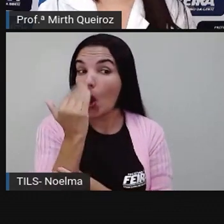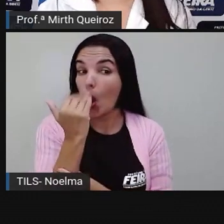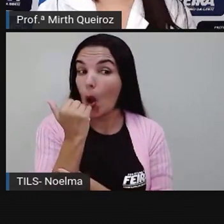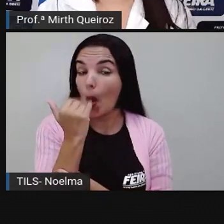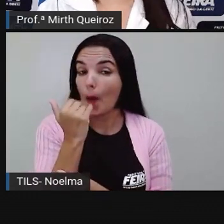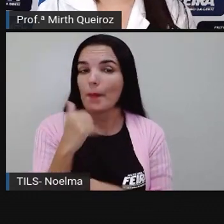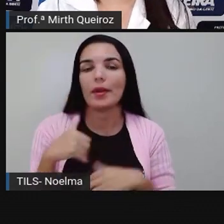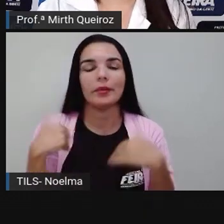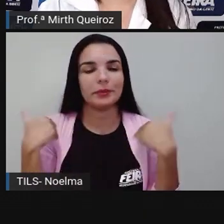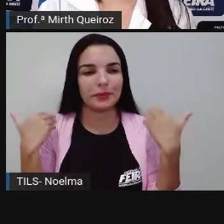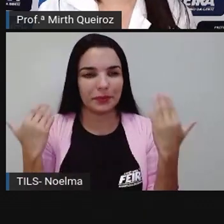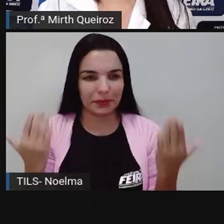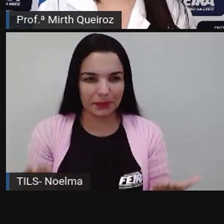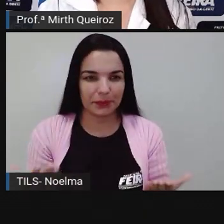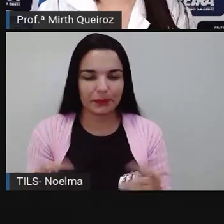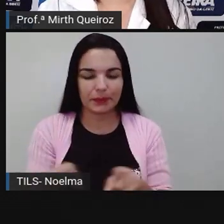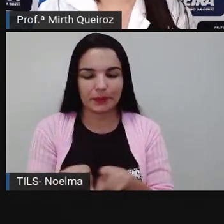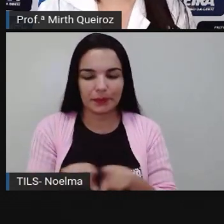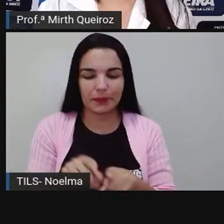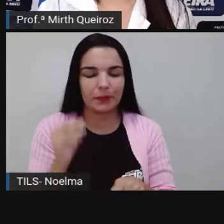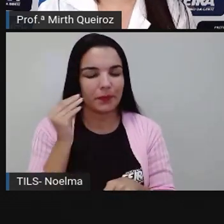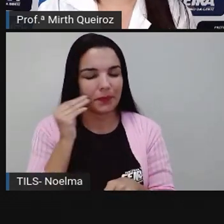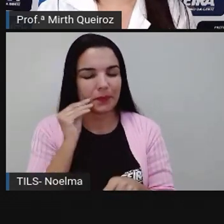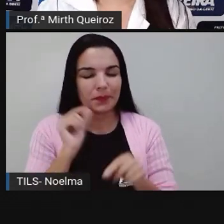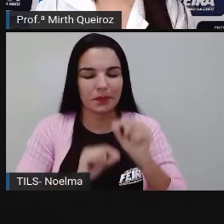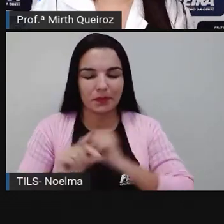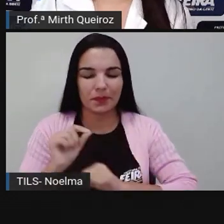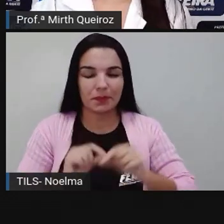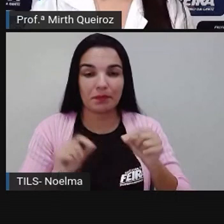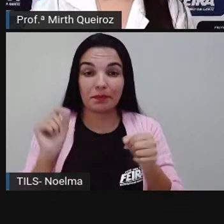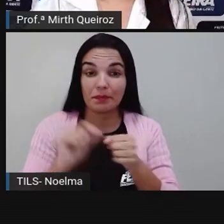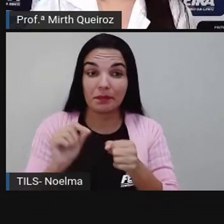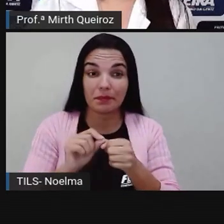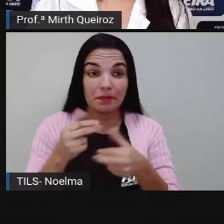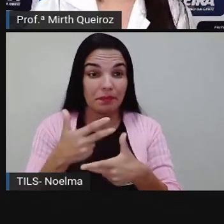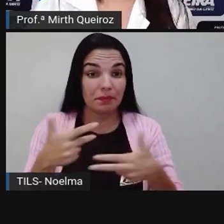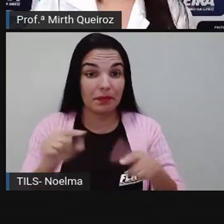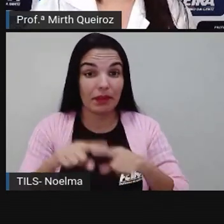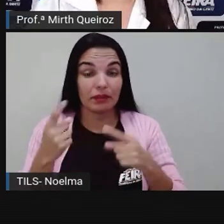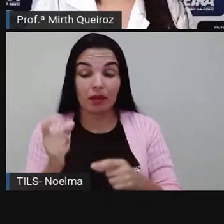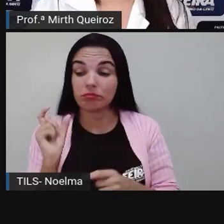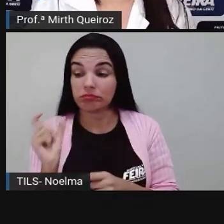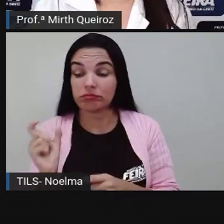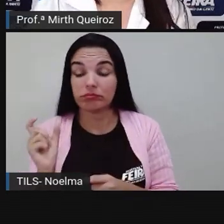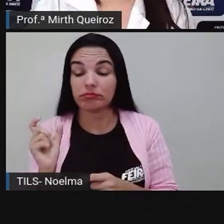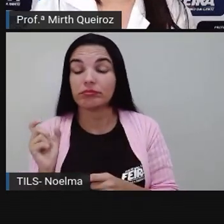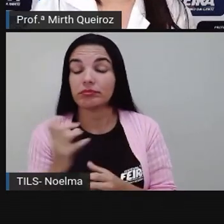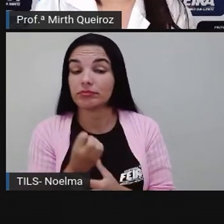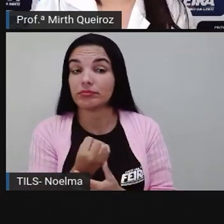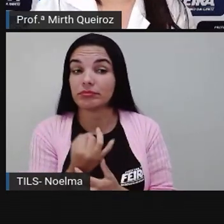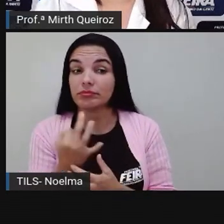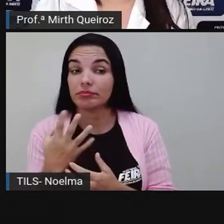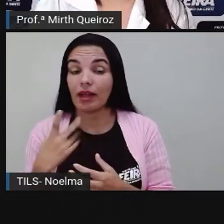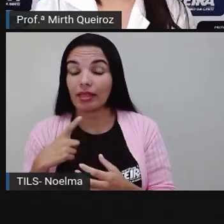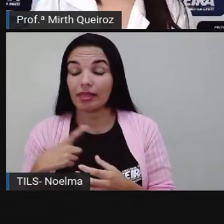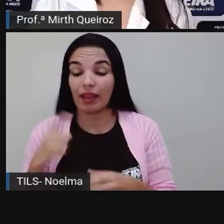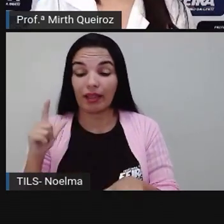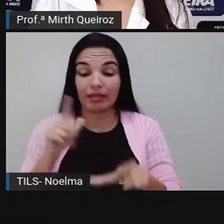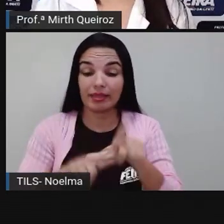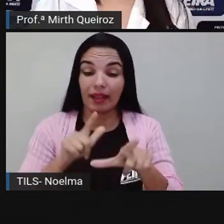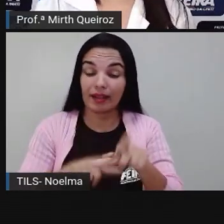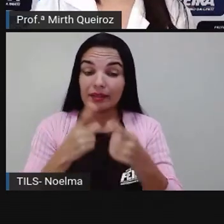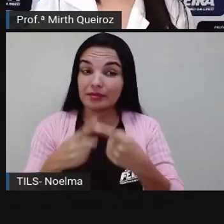Comer, come, indicação aí, comer, certo? Essas são as palavras que estavam aí